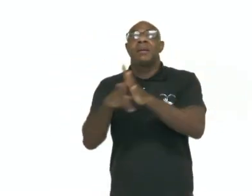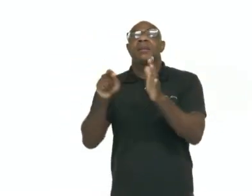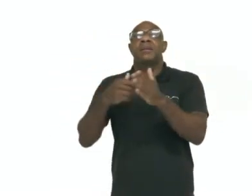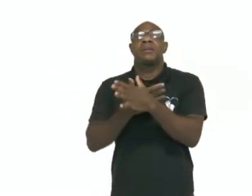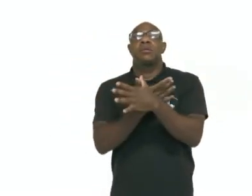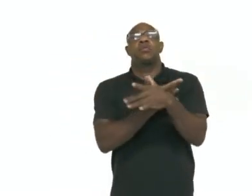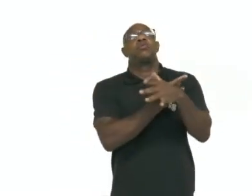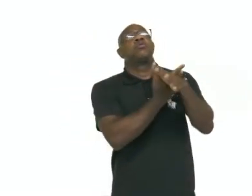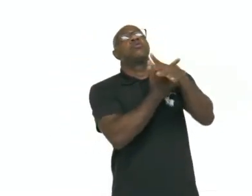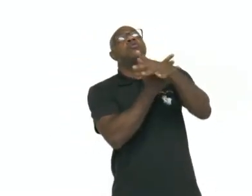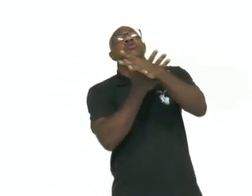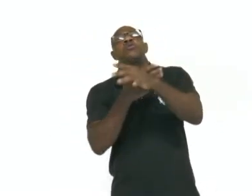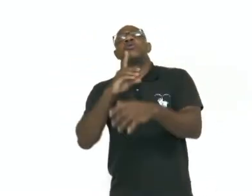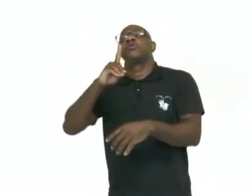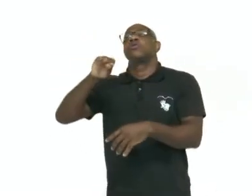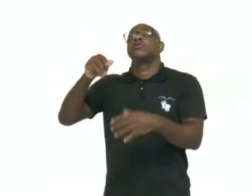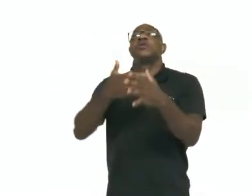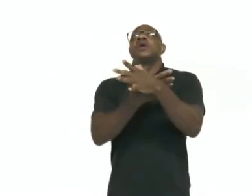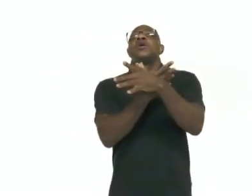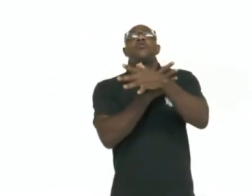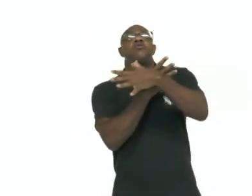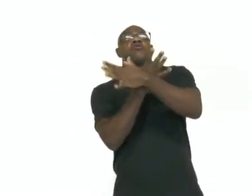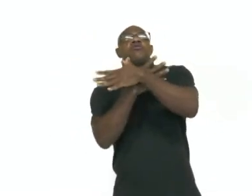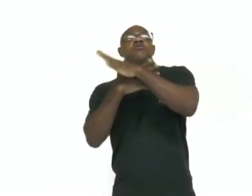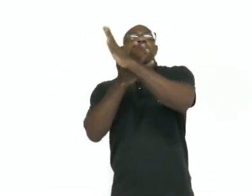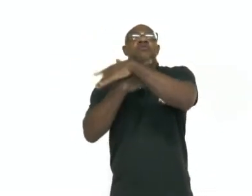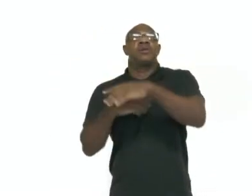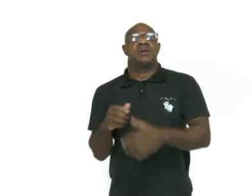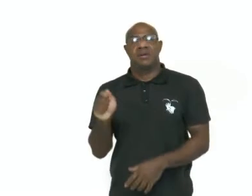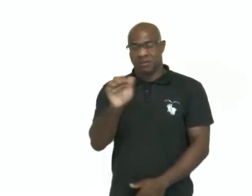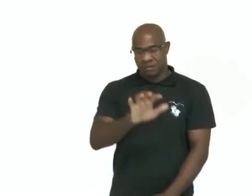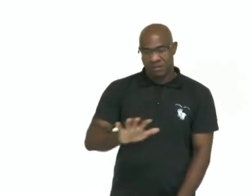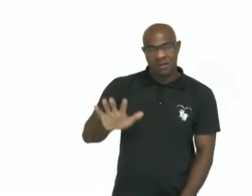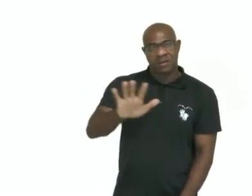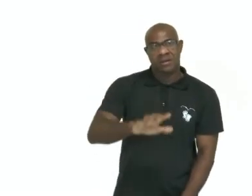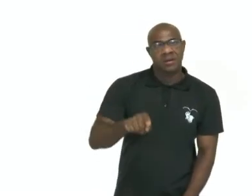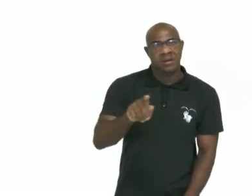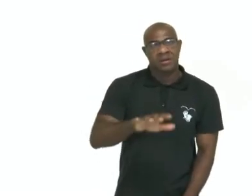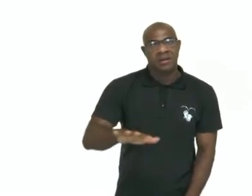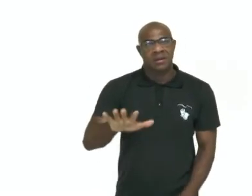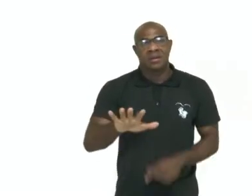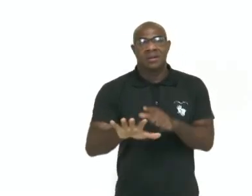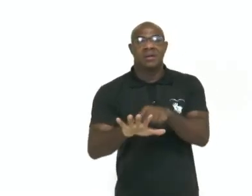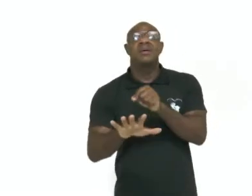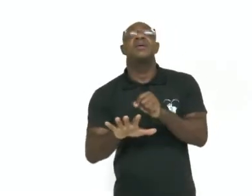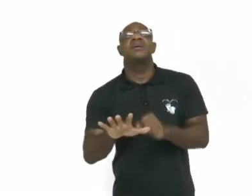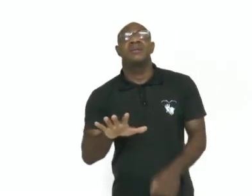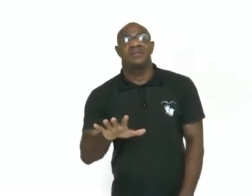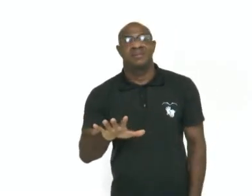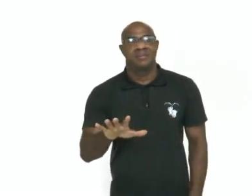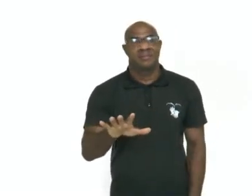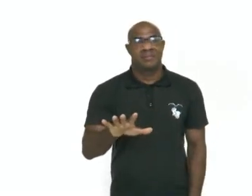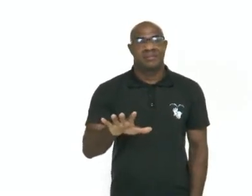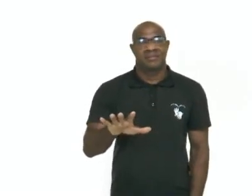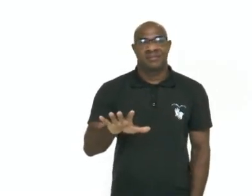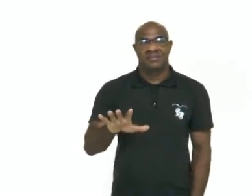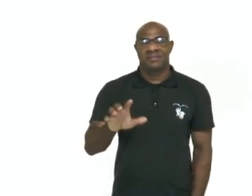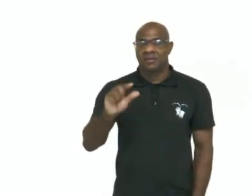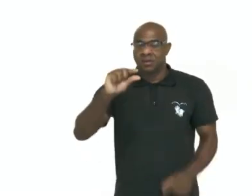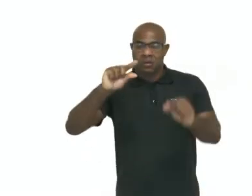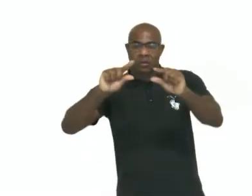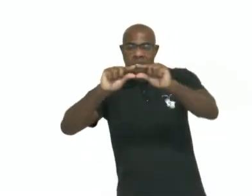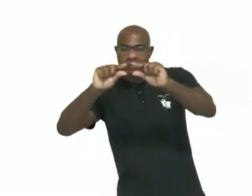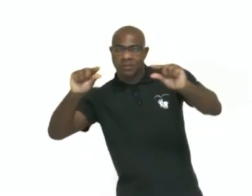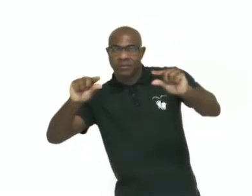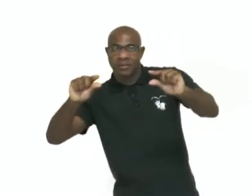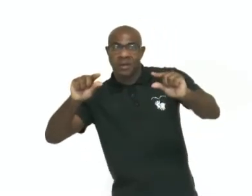rapina diurna, hábitos diurnos. E aqui, essa imagem encantadora aqui no meio, nós temos a ordem do pisciformes, que são